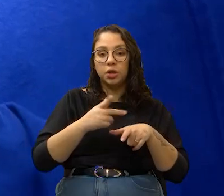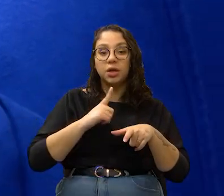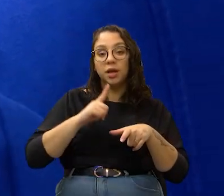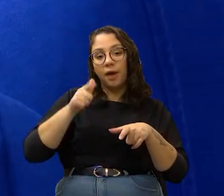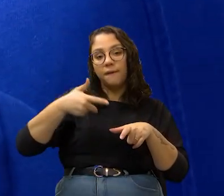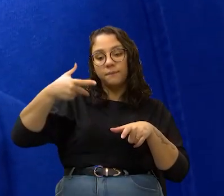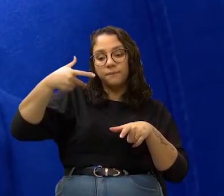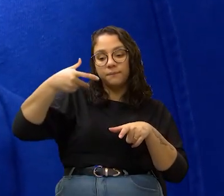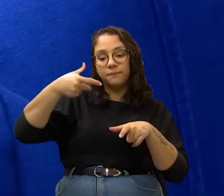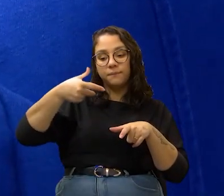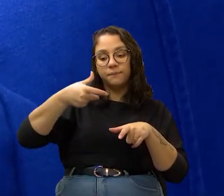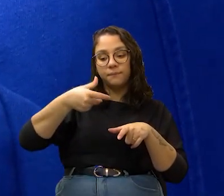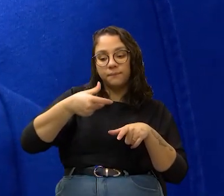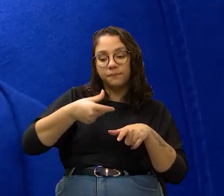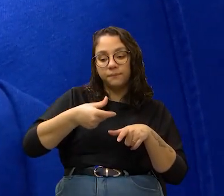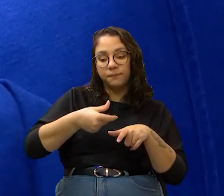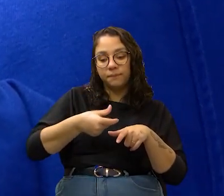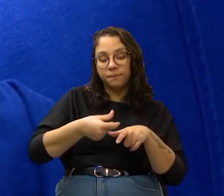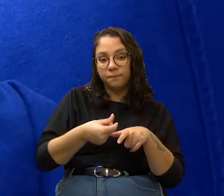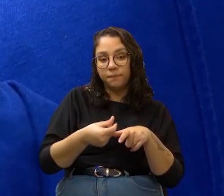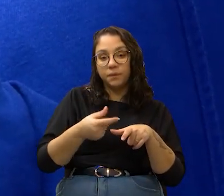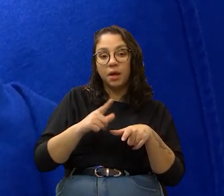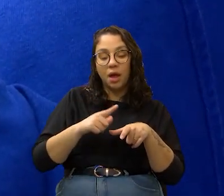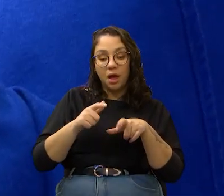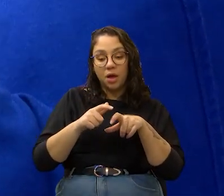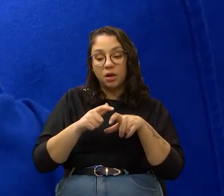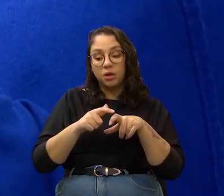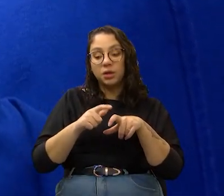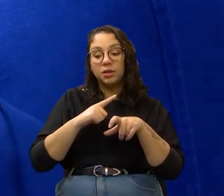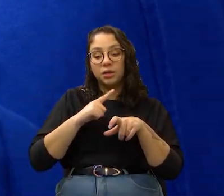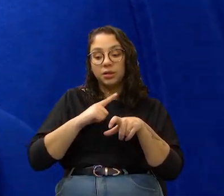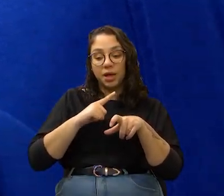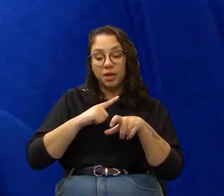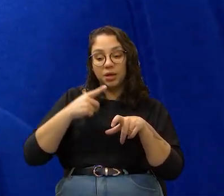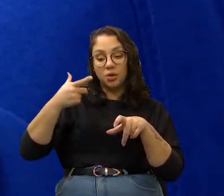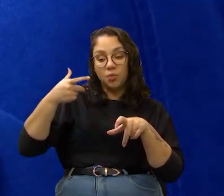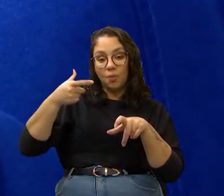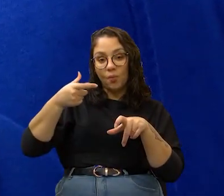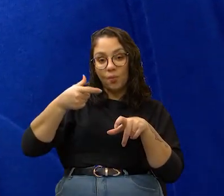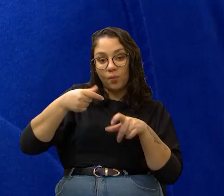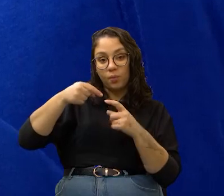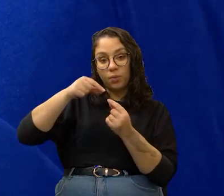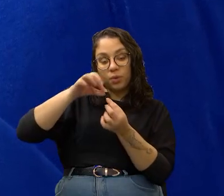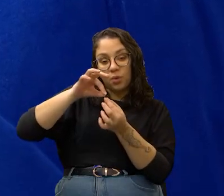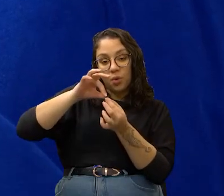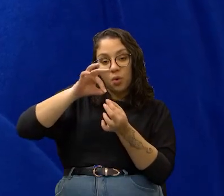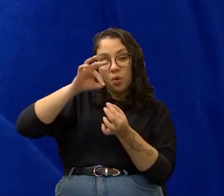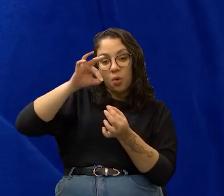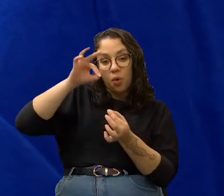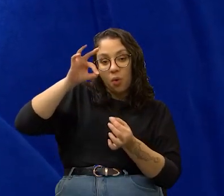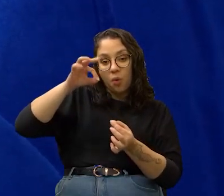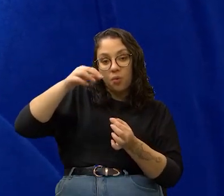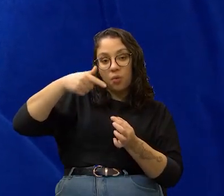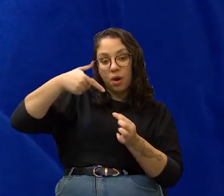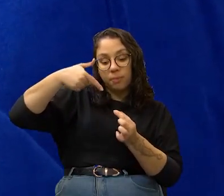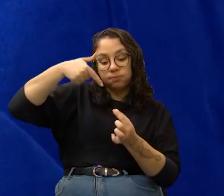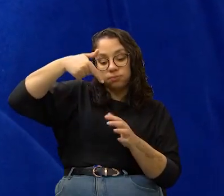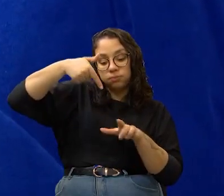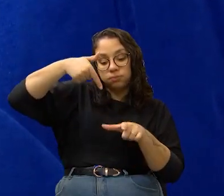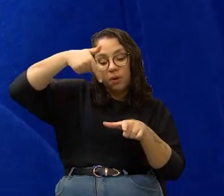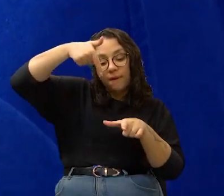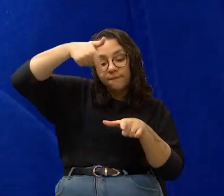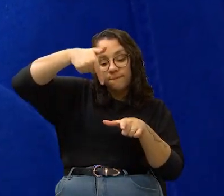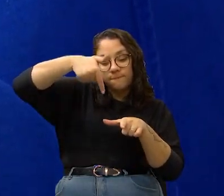poder fazer a aplicação. Então, é uma aplicação intraarticular, a gente usa uma seringa com uma agulha um pouco mais longa para